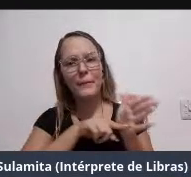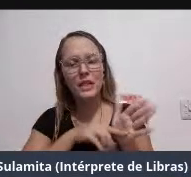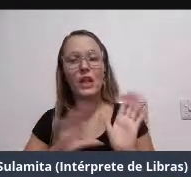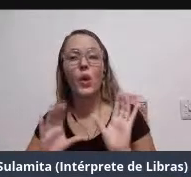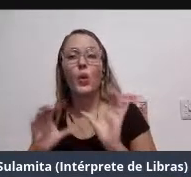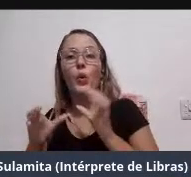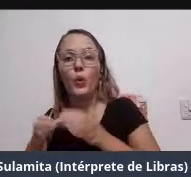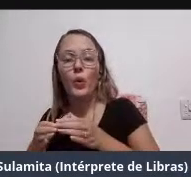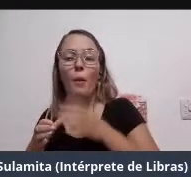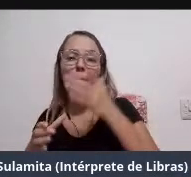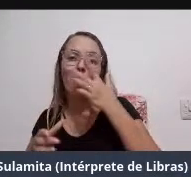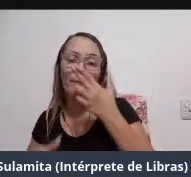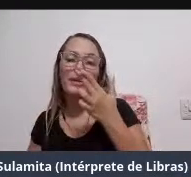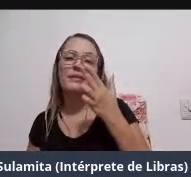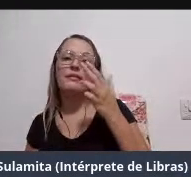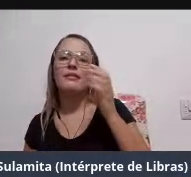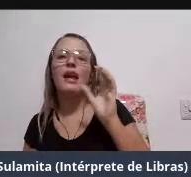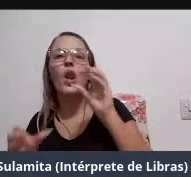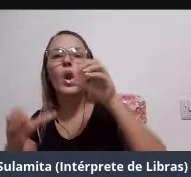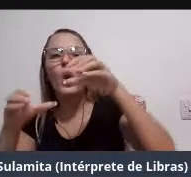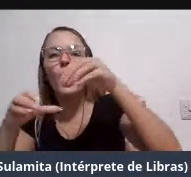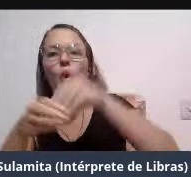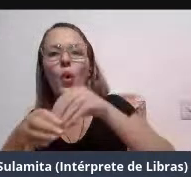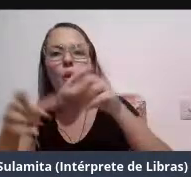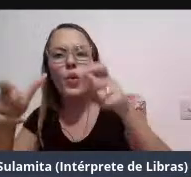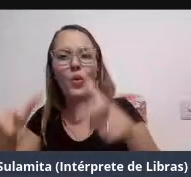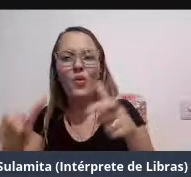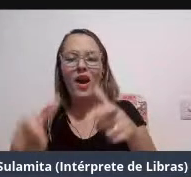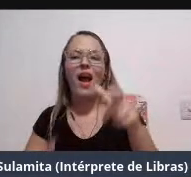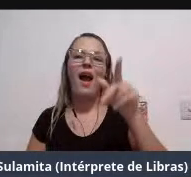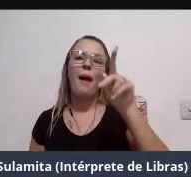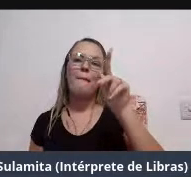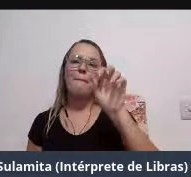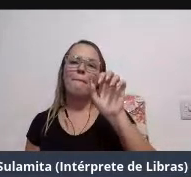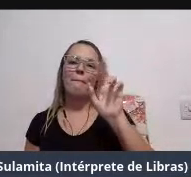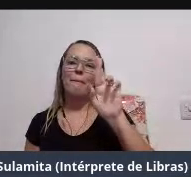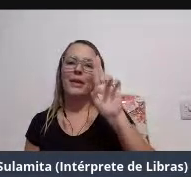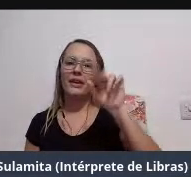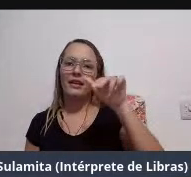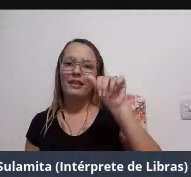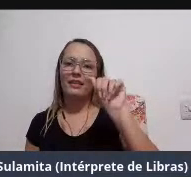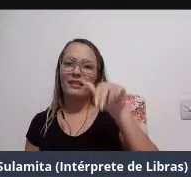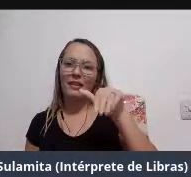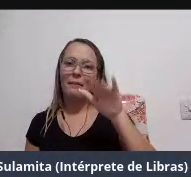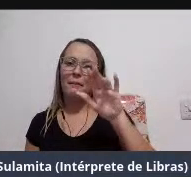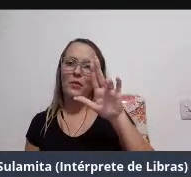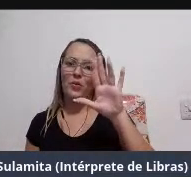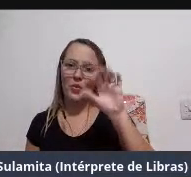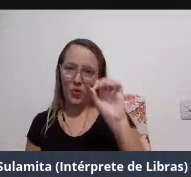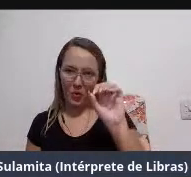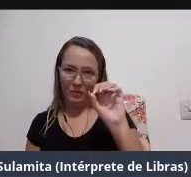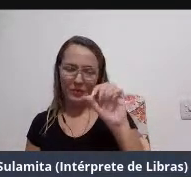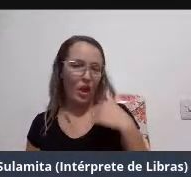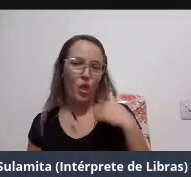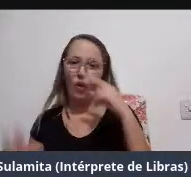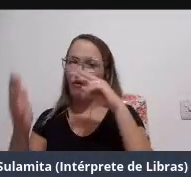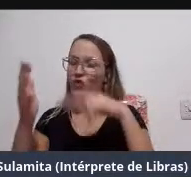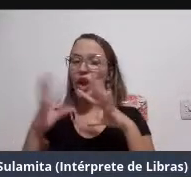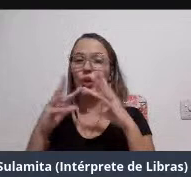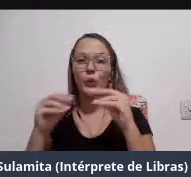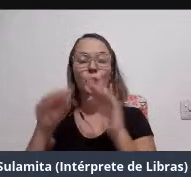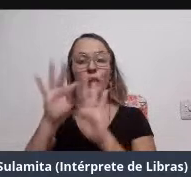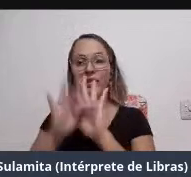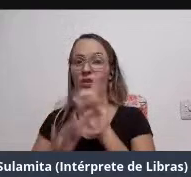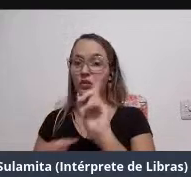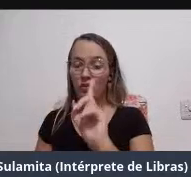em Pernambuco, o associativismo negro no Rio Grande do Sul. Pode passar, por favor. Eu não vou ler todo o texto do